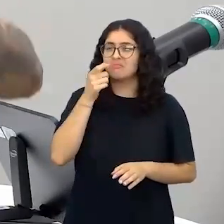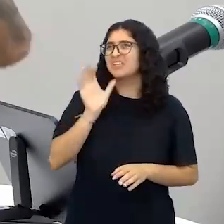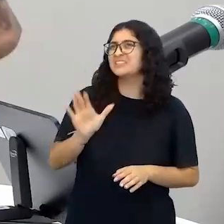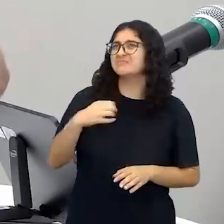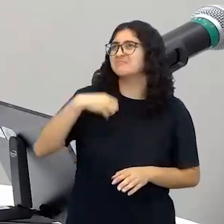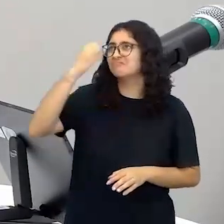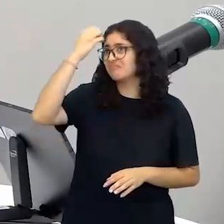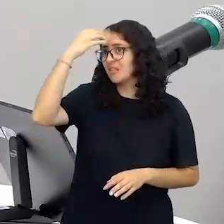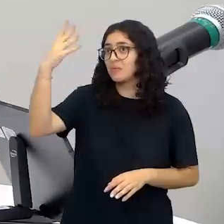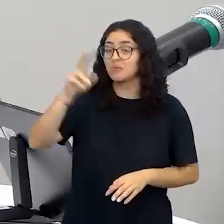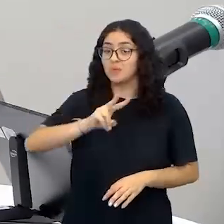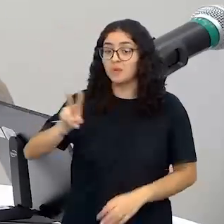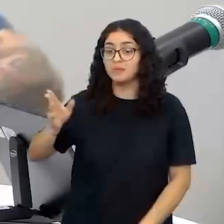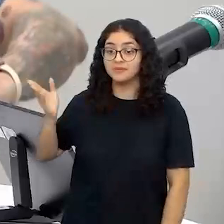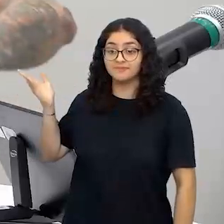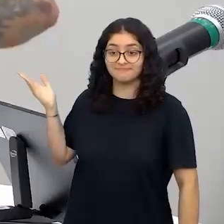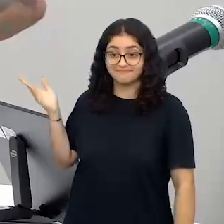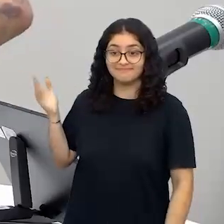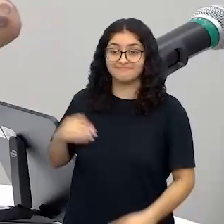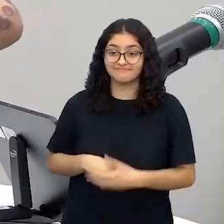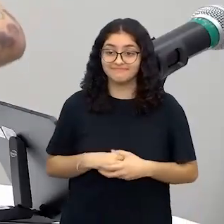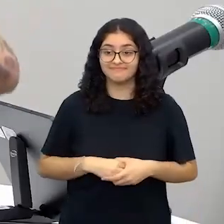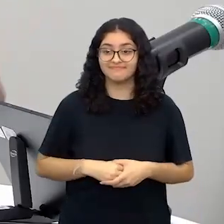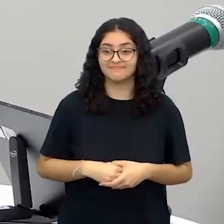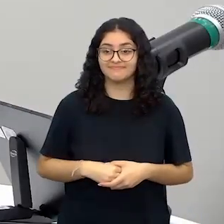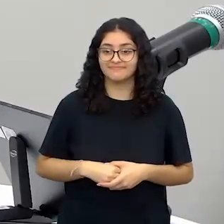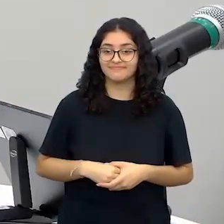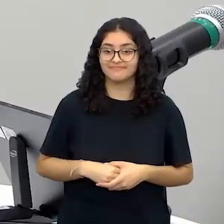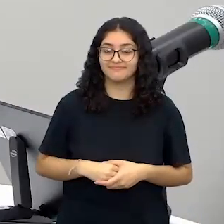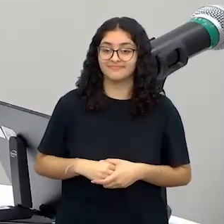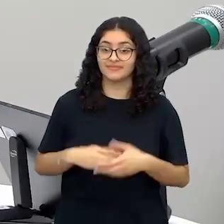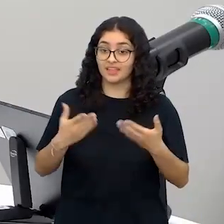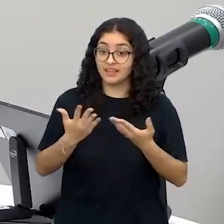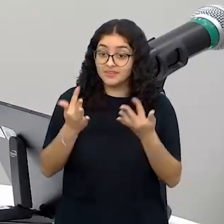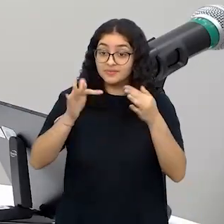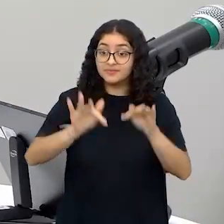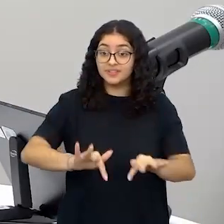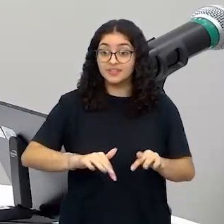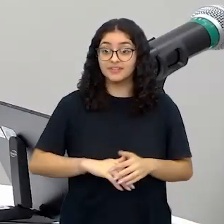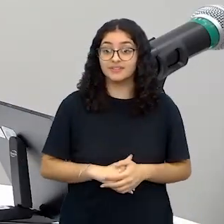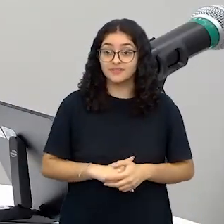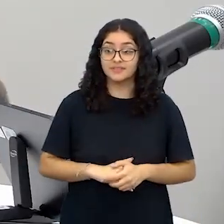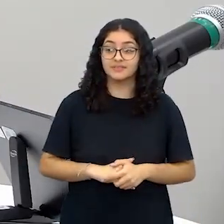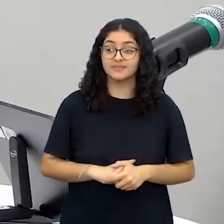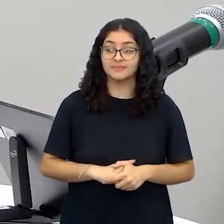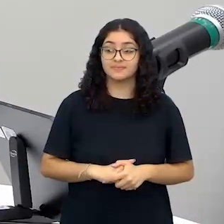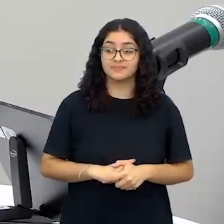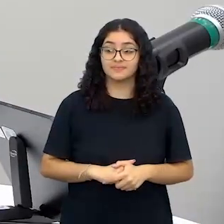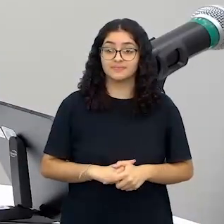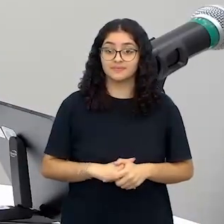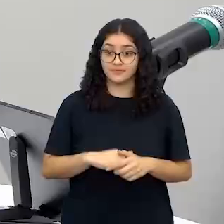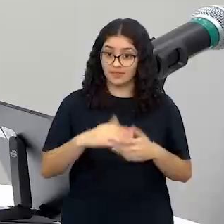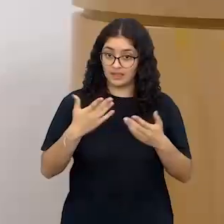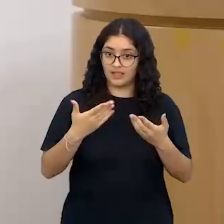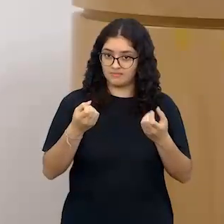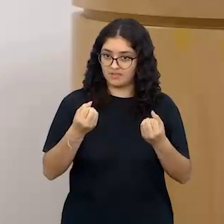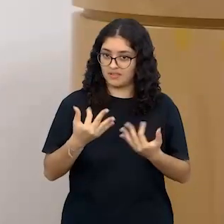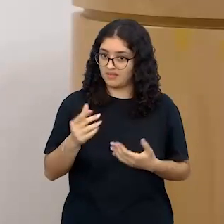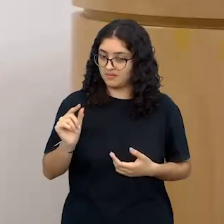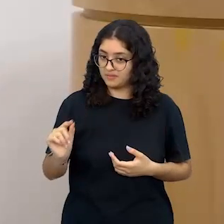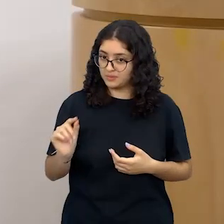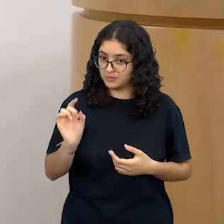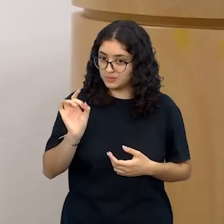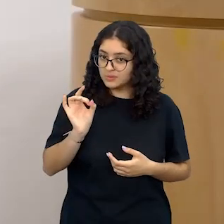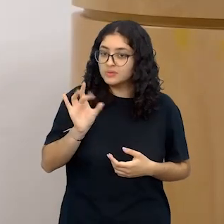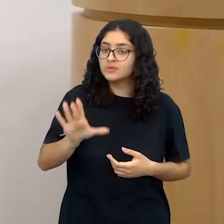lembro o nome. Tá aí o nome. E a gente já está finalizando. Professora, quer falar mais alguma coisa? Não, só para